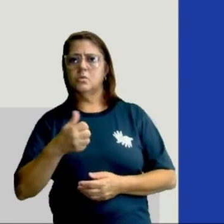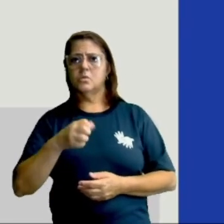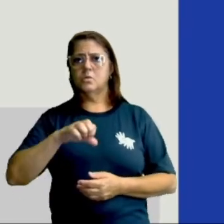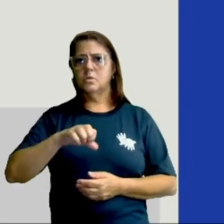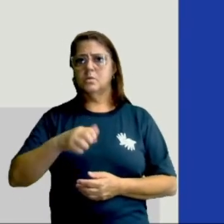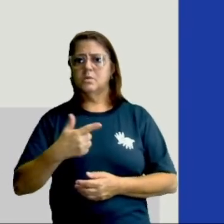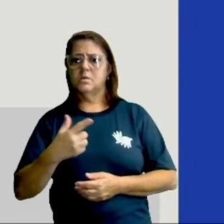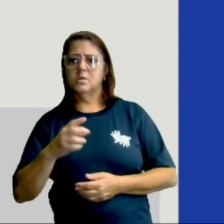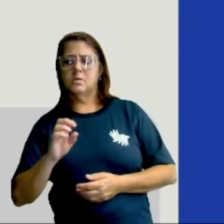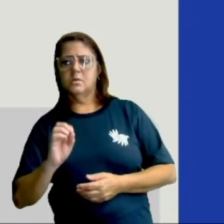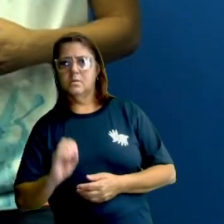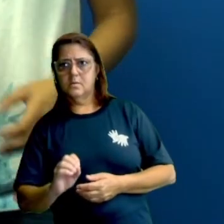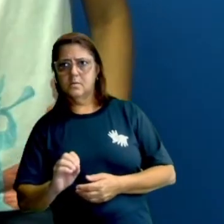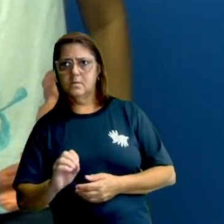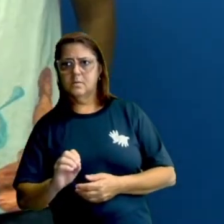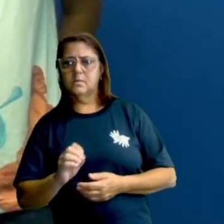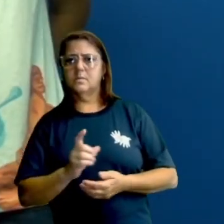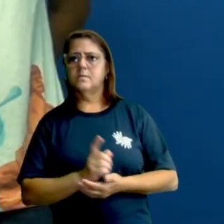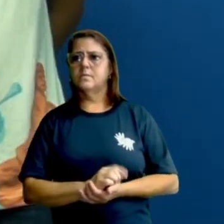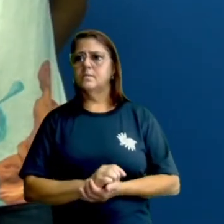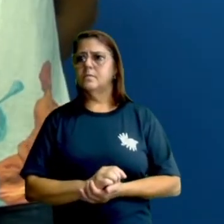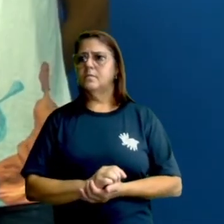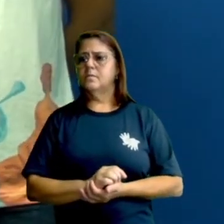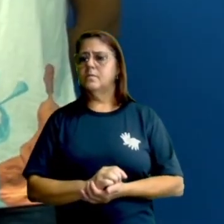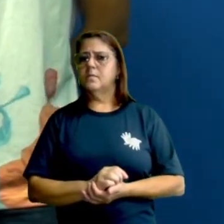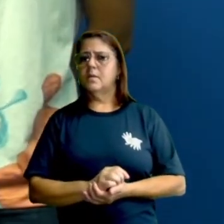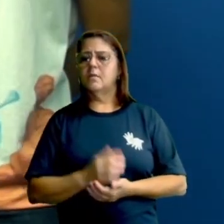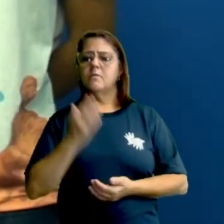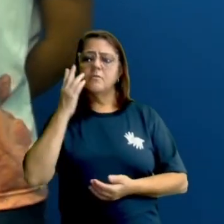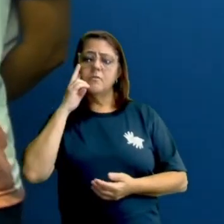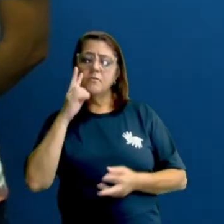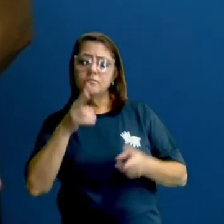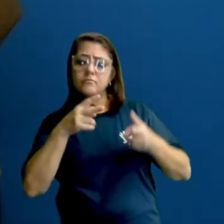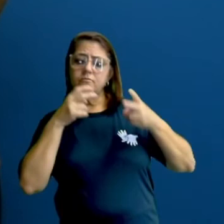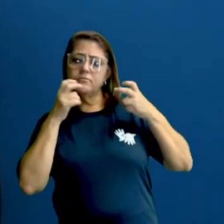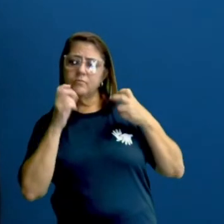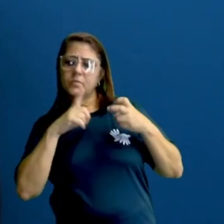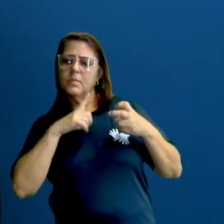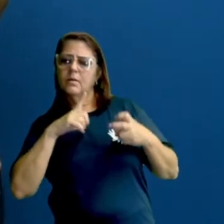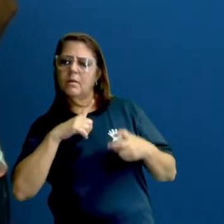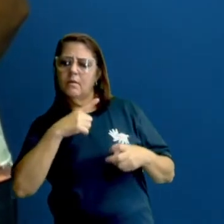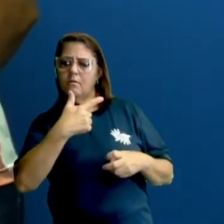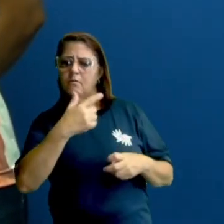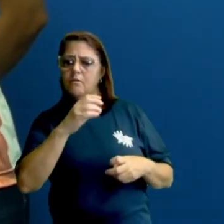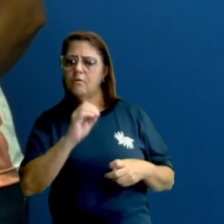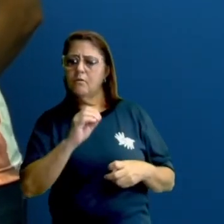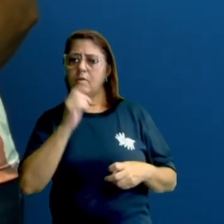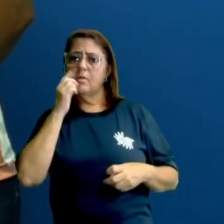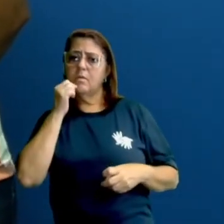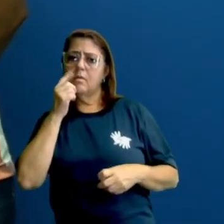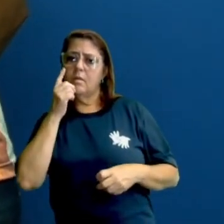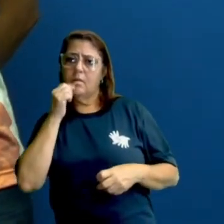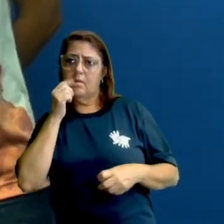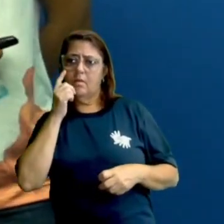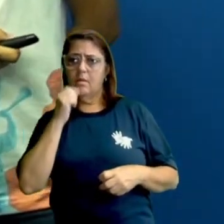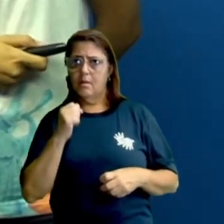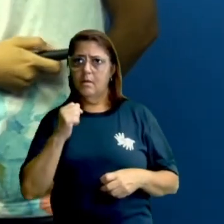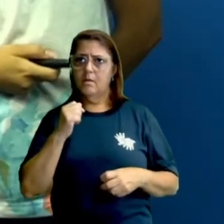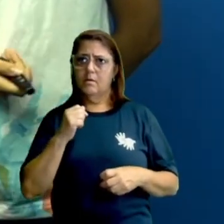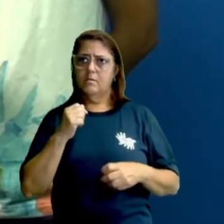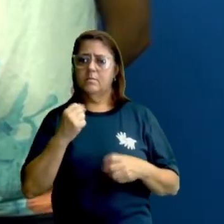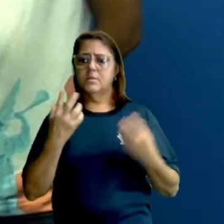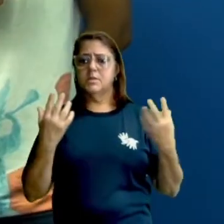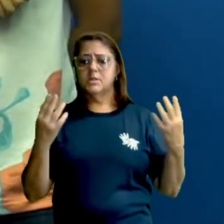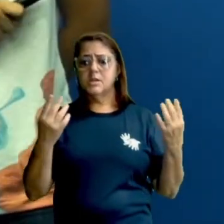18, 19, 20. Então, ó, a gente viu que tem 20 lápis no